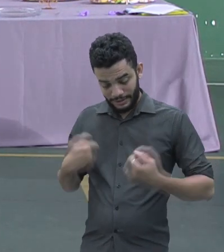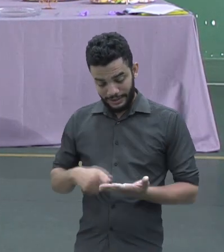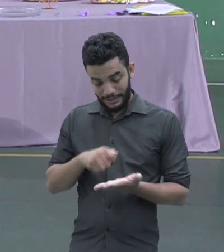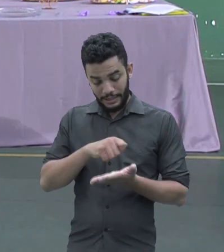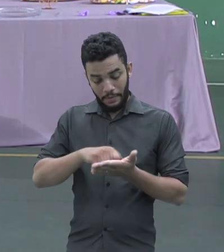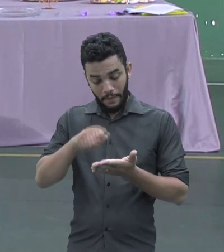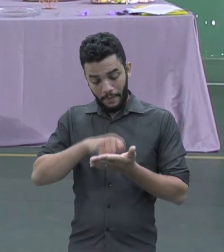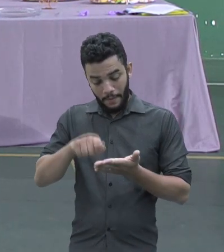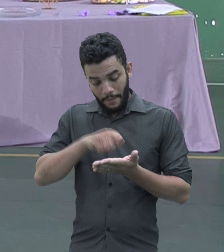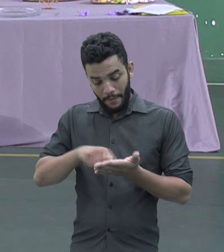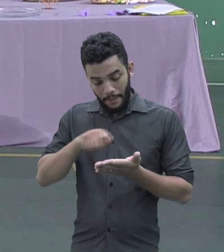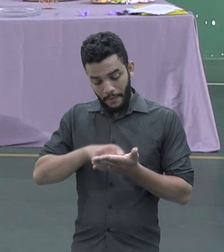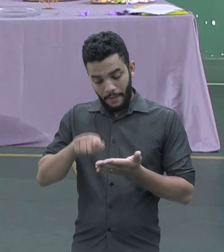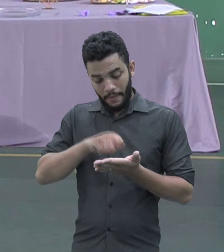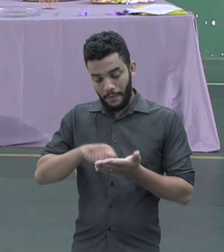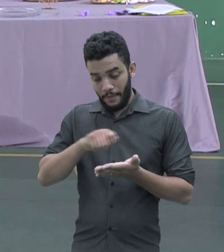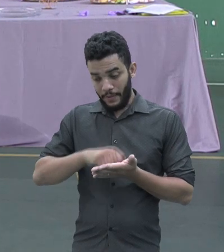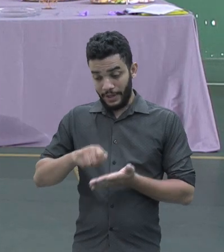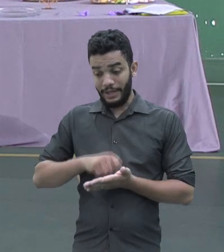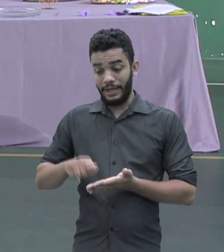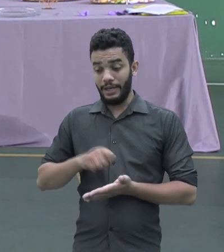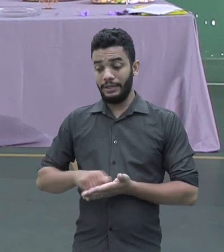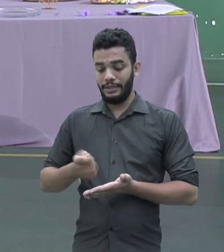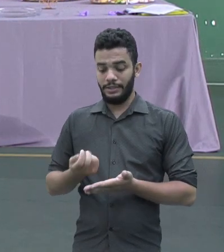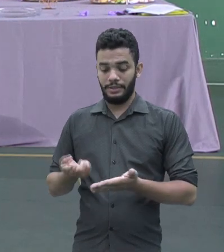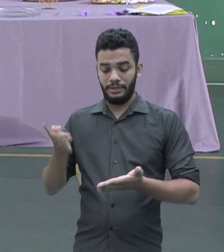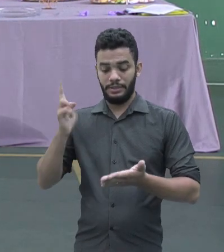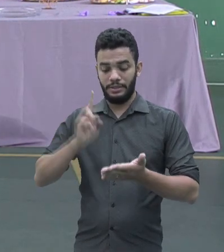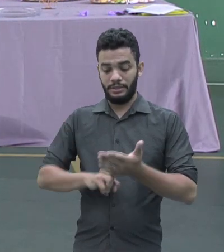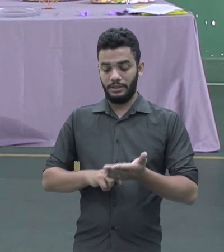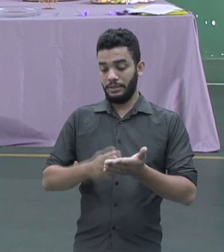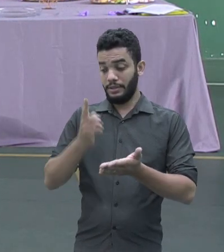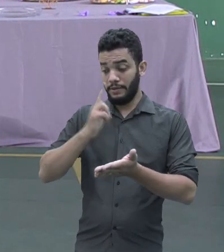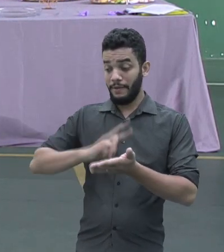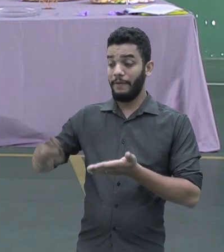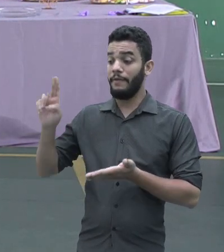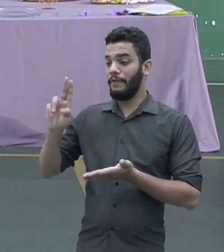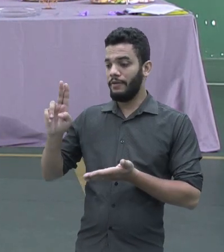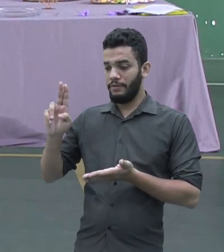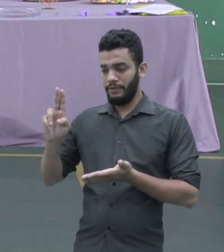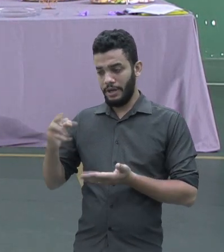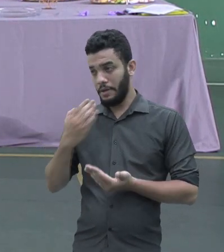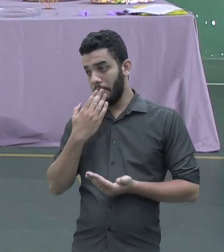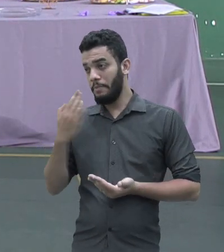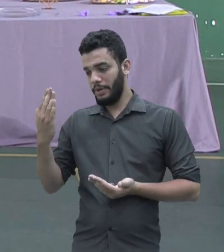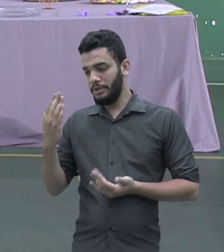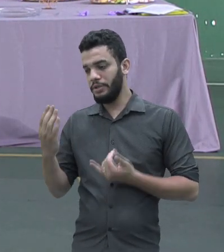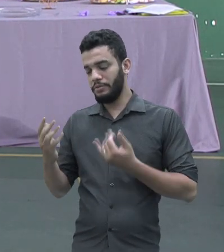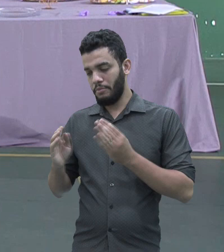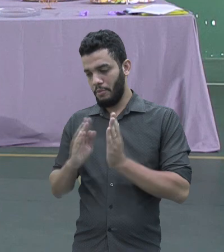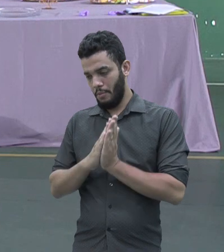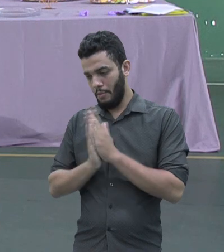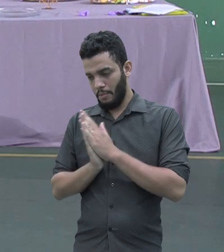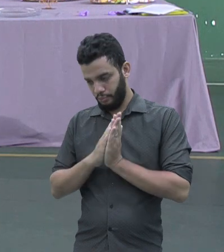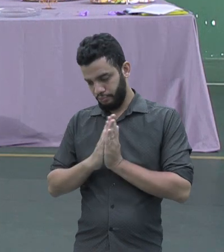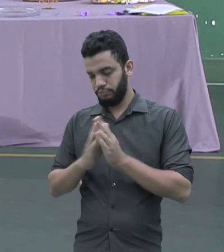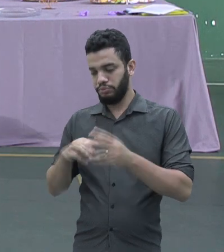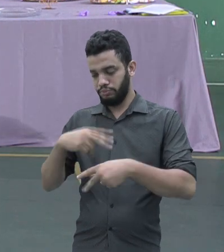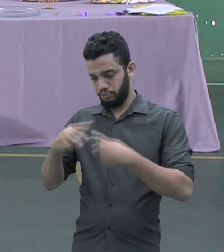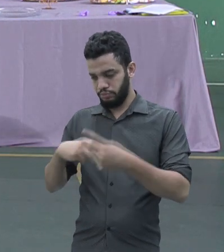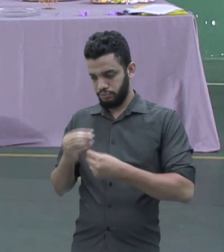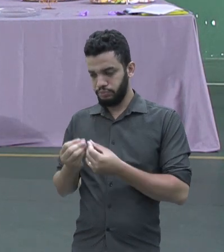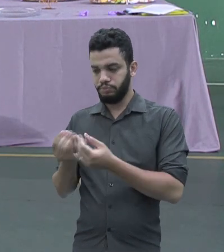vou enviar essa carta sua. O pai parece que era missionário, né? Então, essa